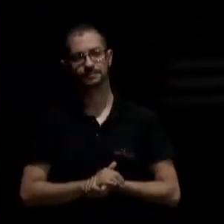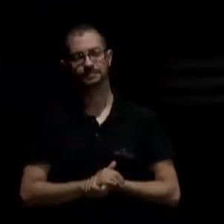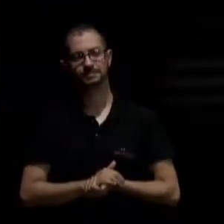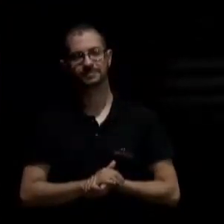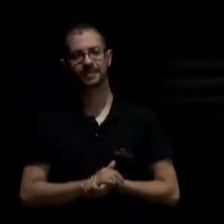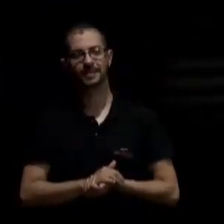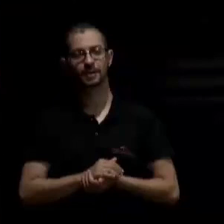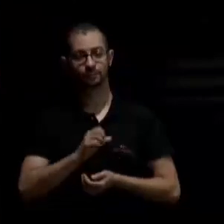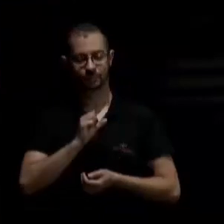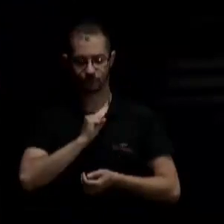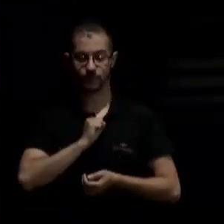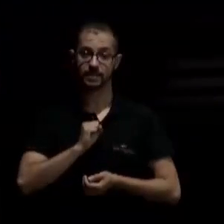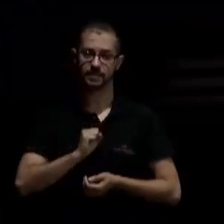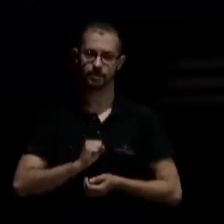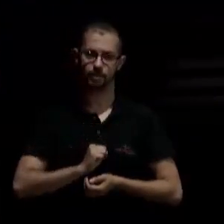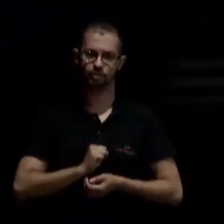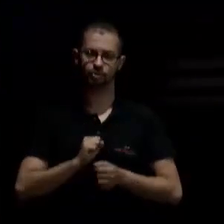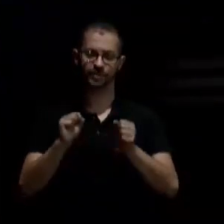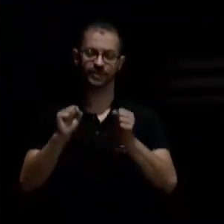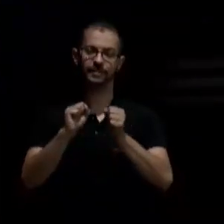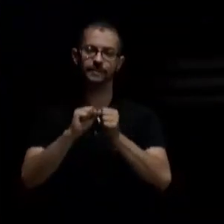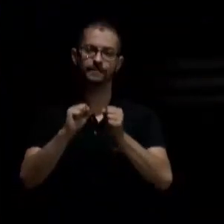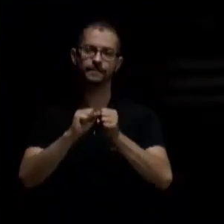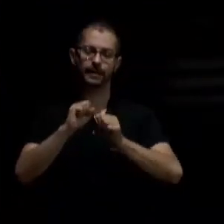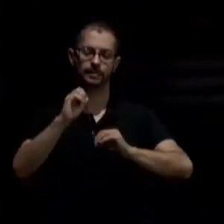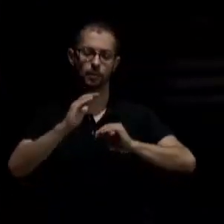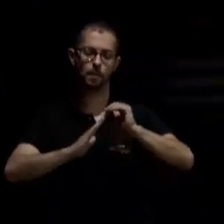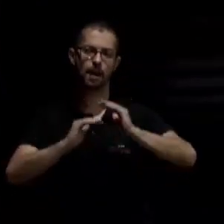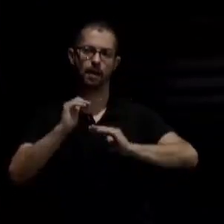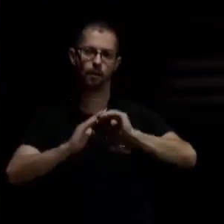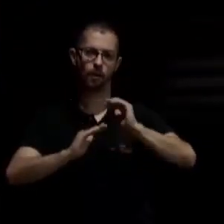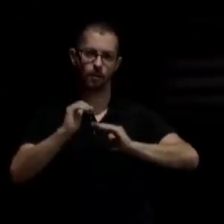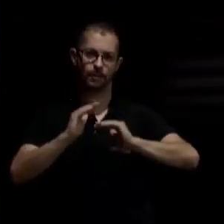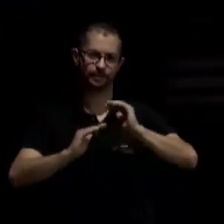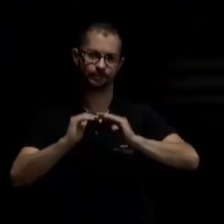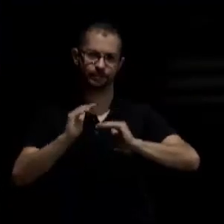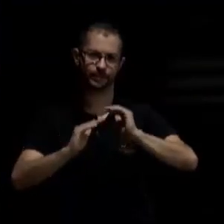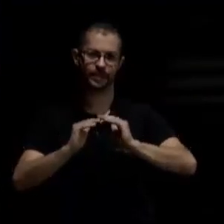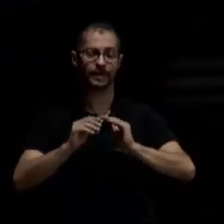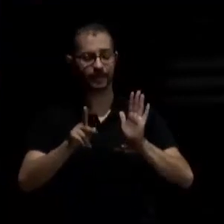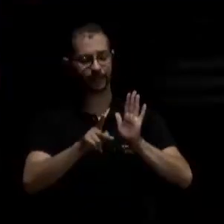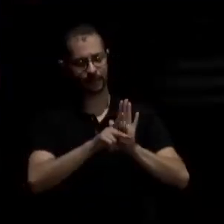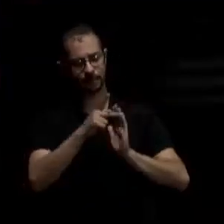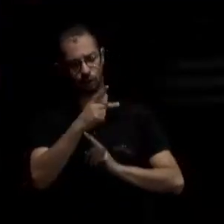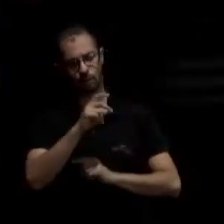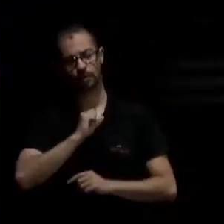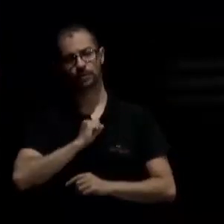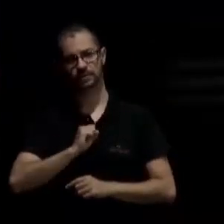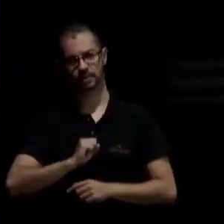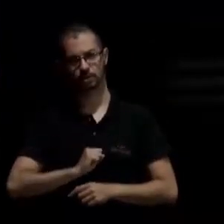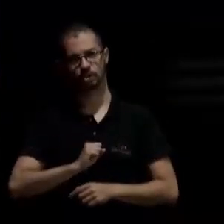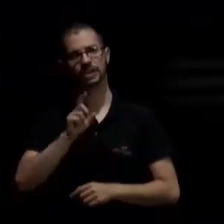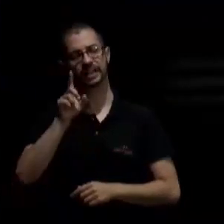o sacerdote que realizou uma obra que tanto ele é o sacerdote, como